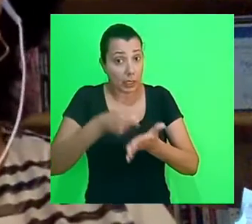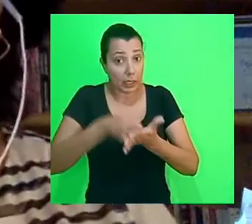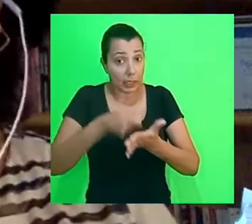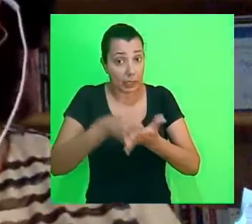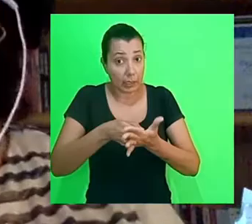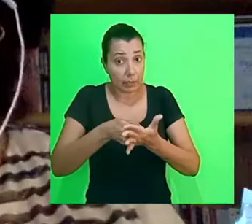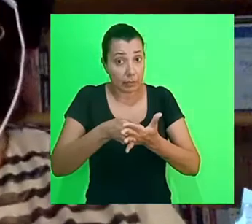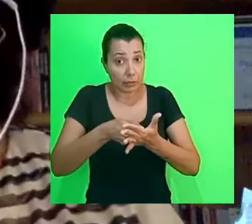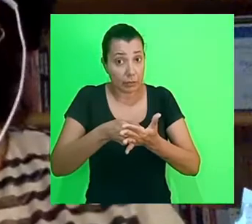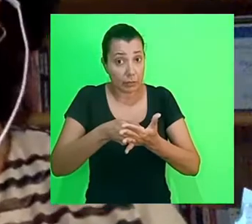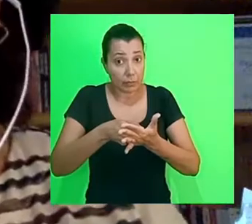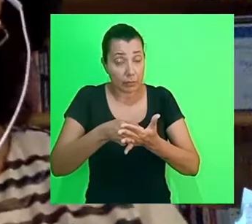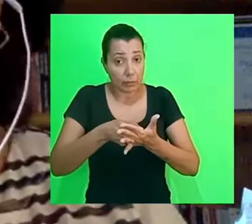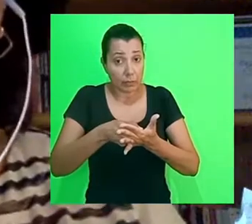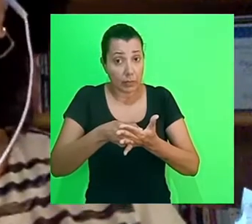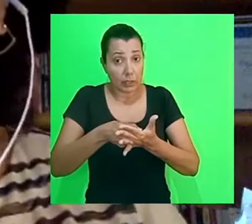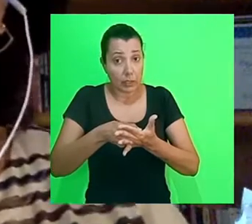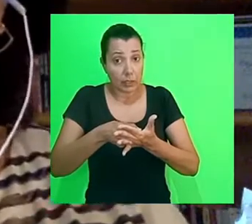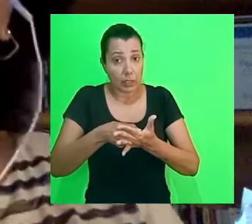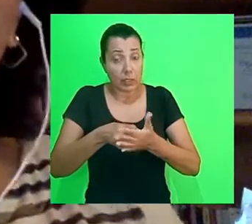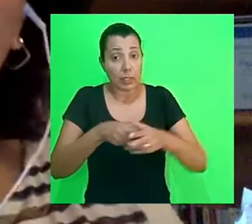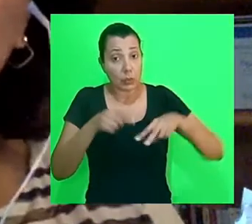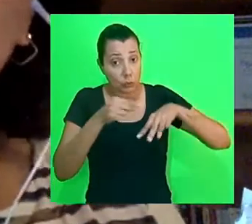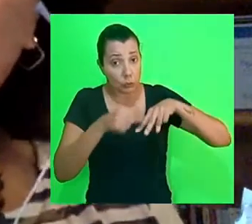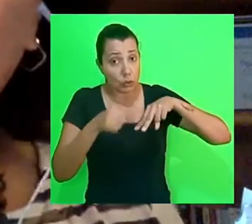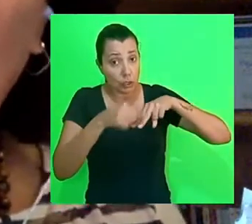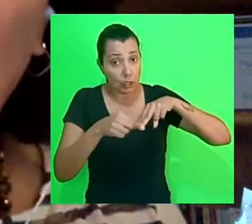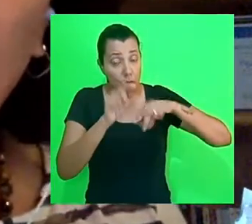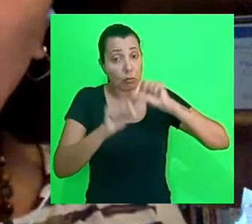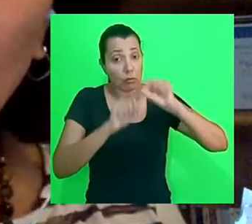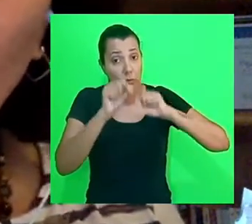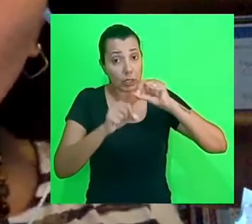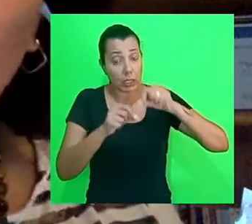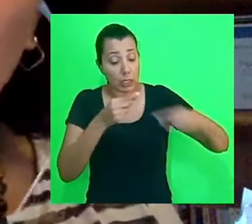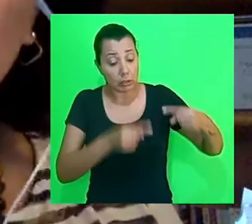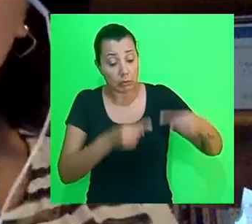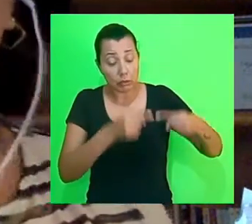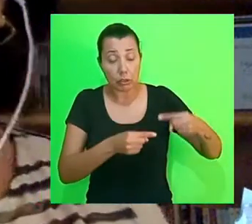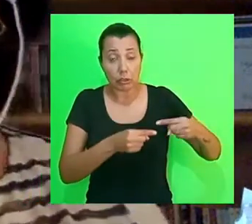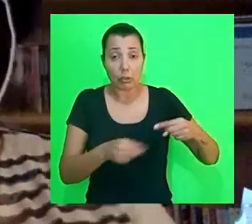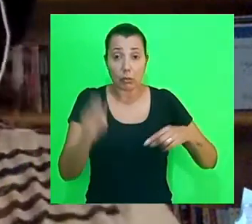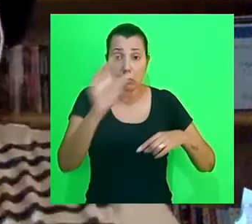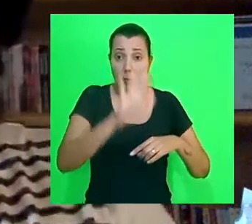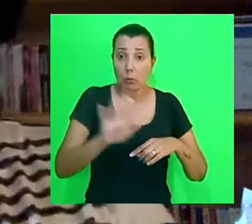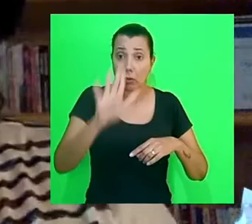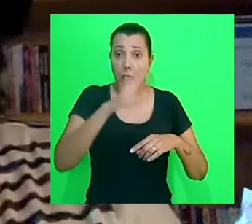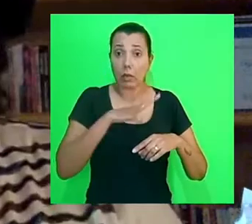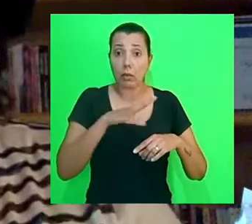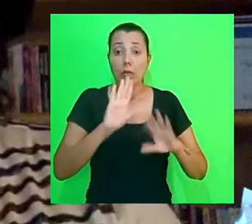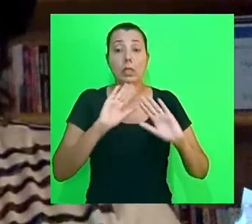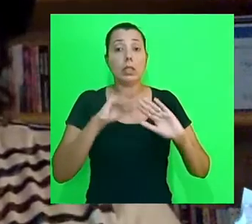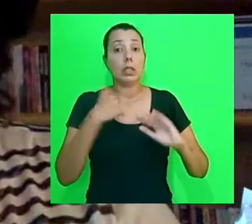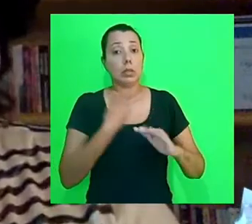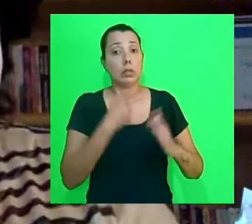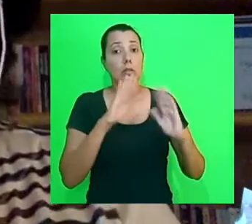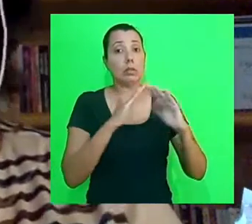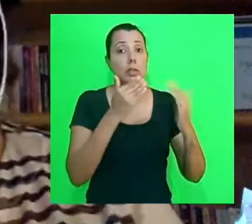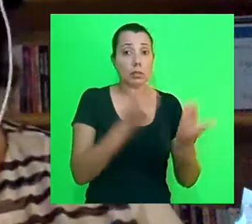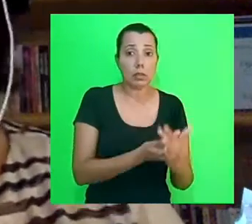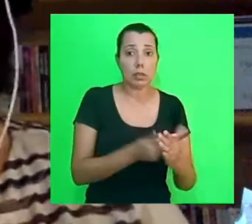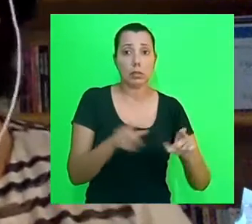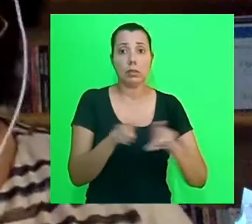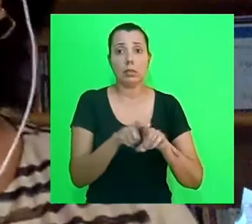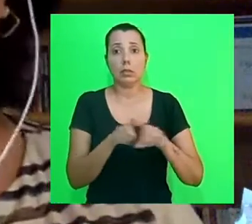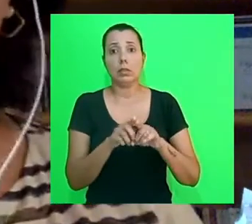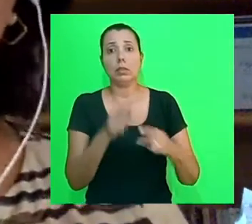e o feminino, que ela fosse travada desde a pequenininho, desde a creche até o ensino